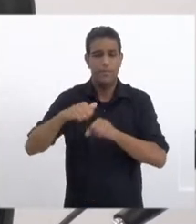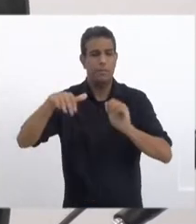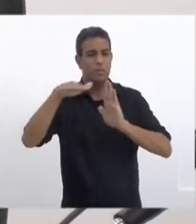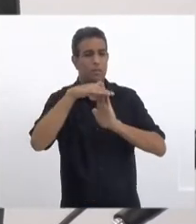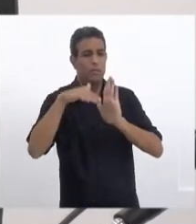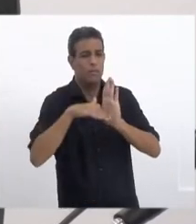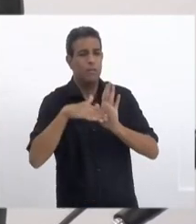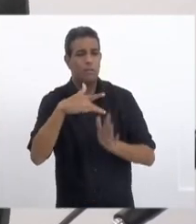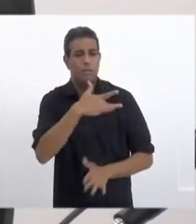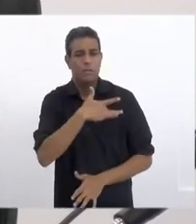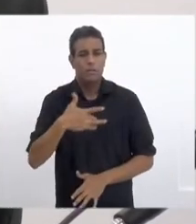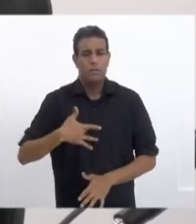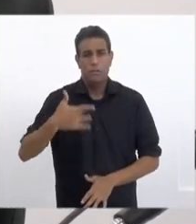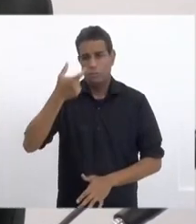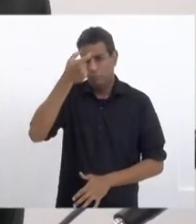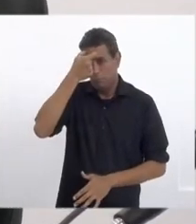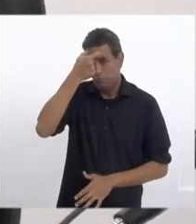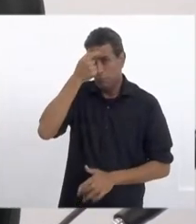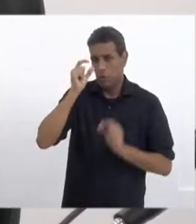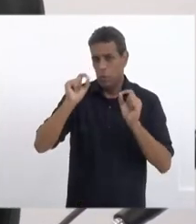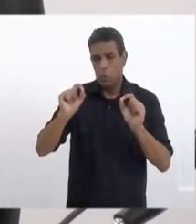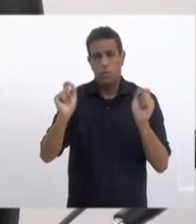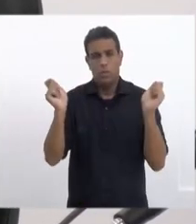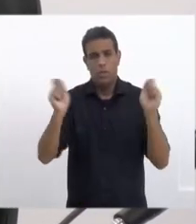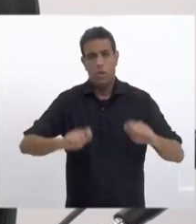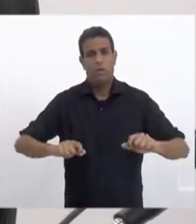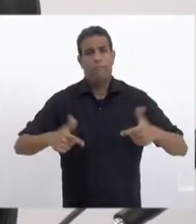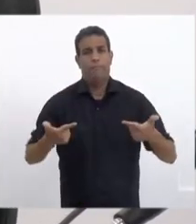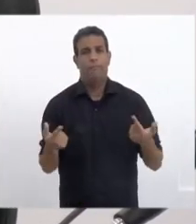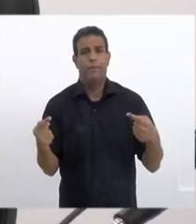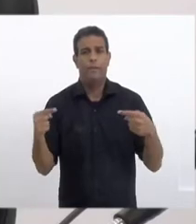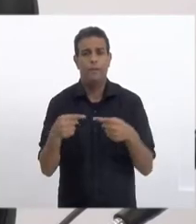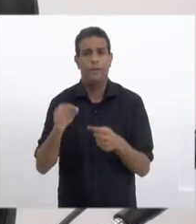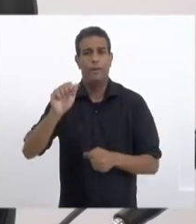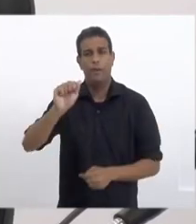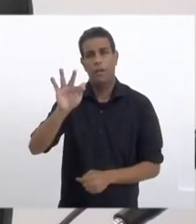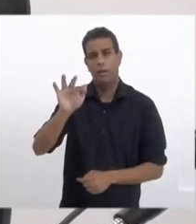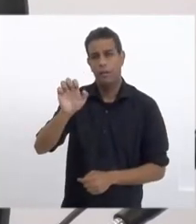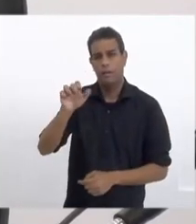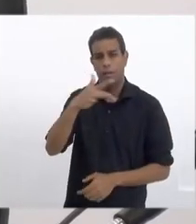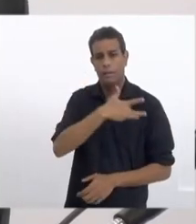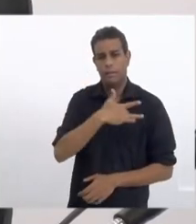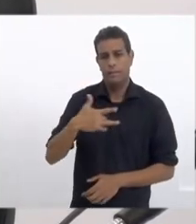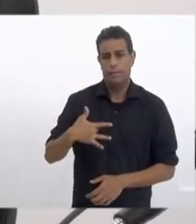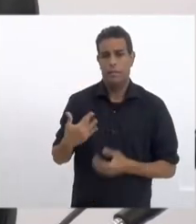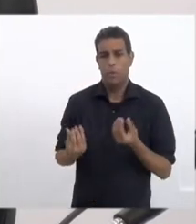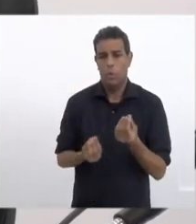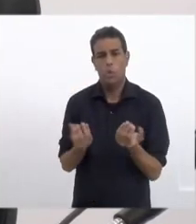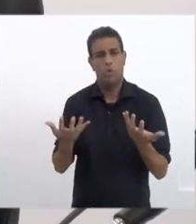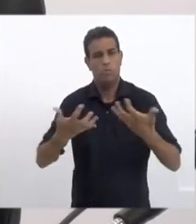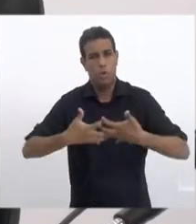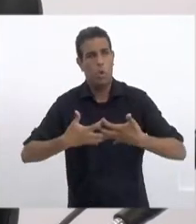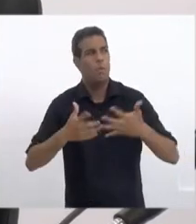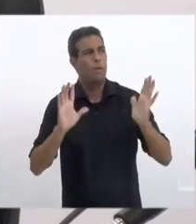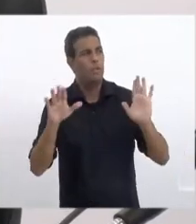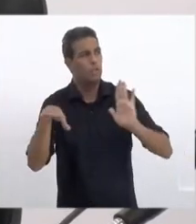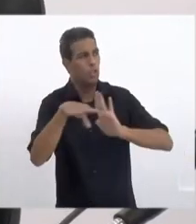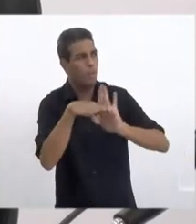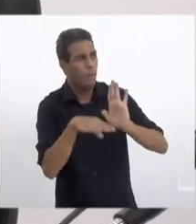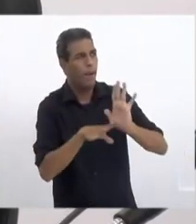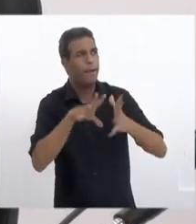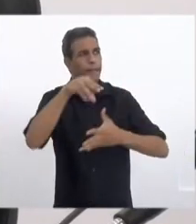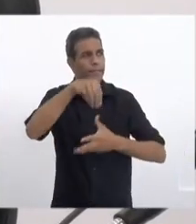saúde mental como um todo. Então, hoje, há em Niterói a FESaúde, que é uma fundação estatal de saúde, que, inclusive, está